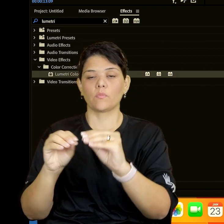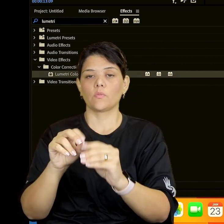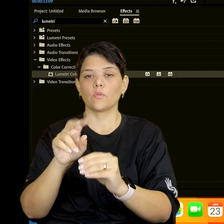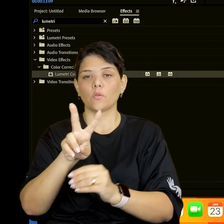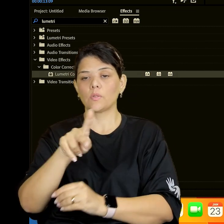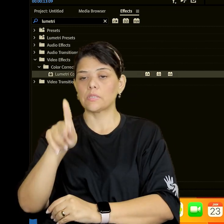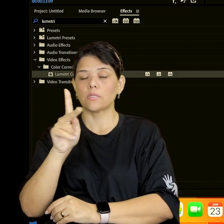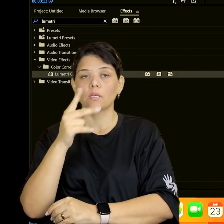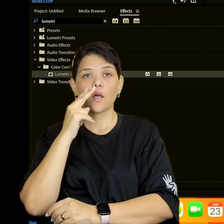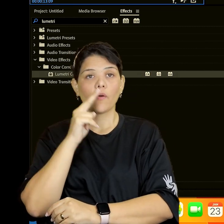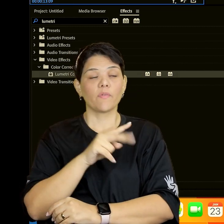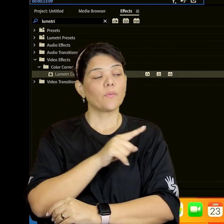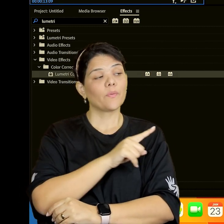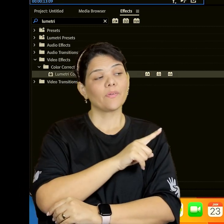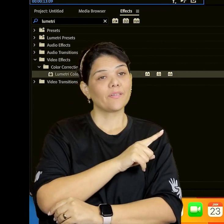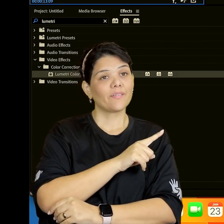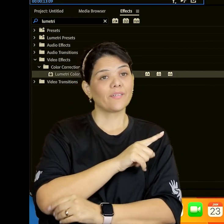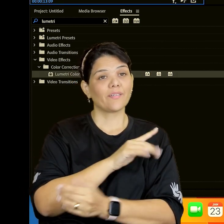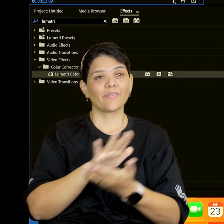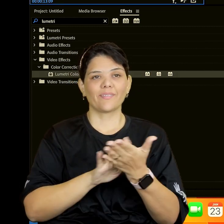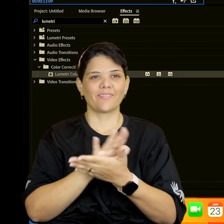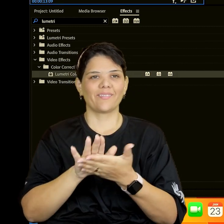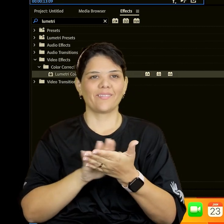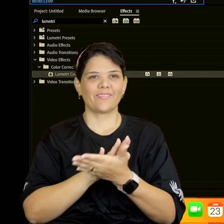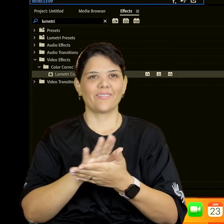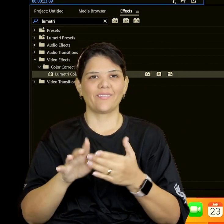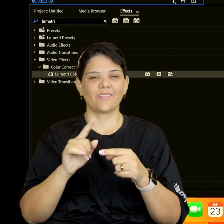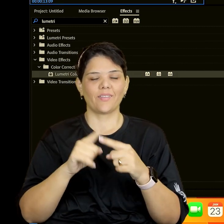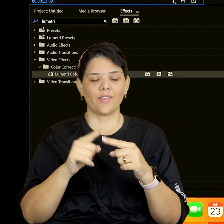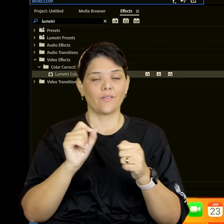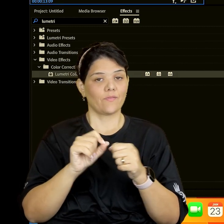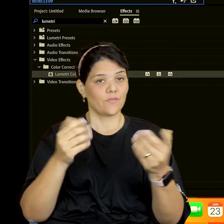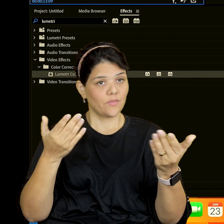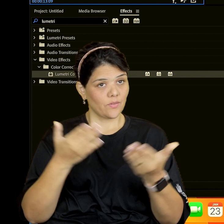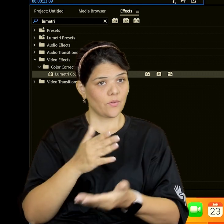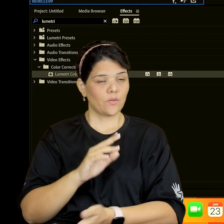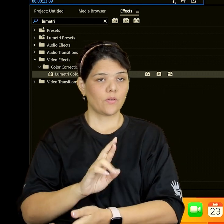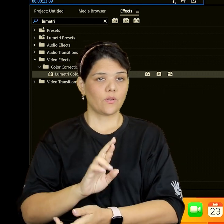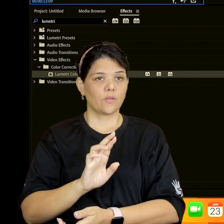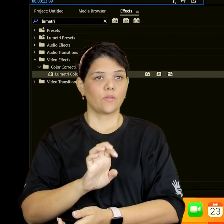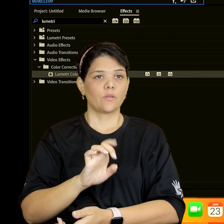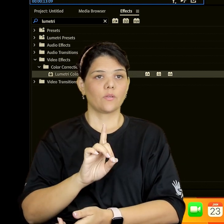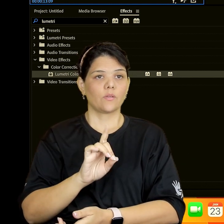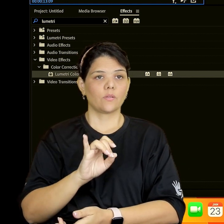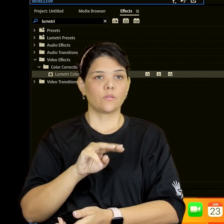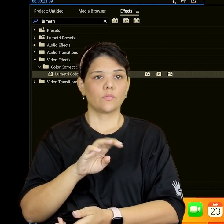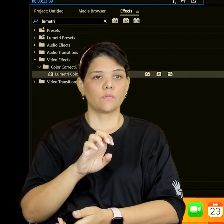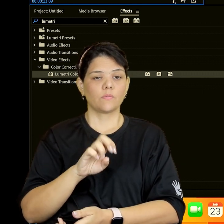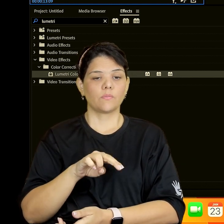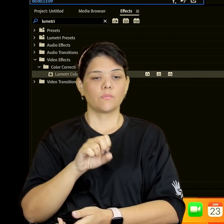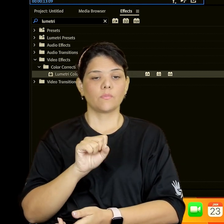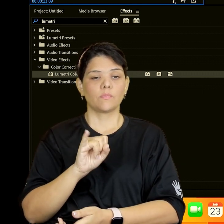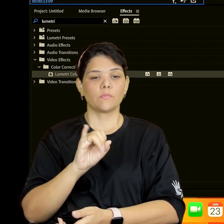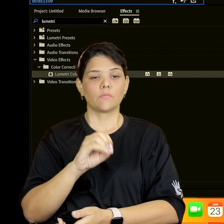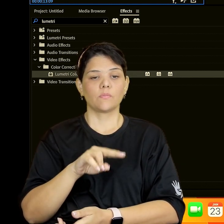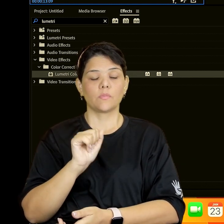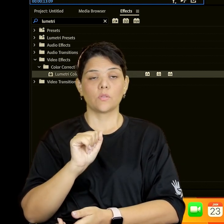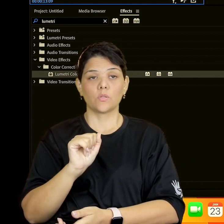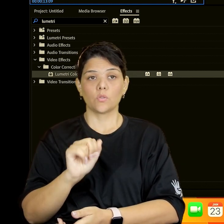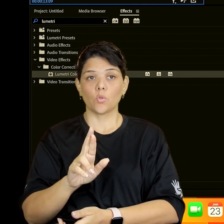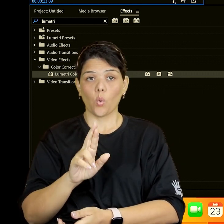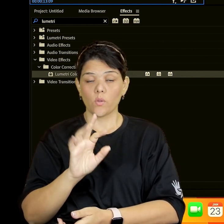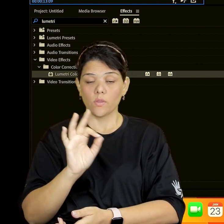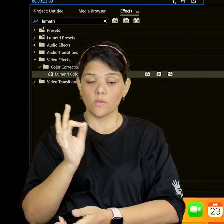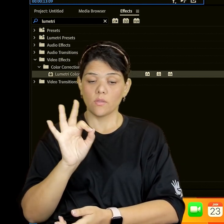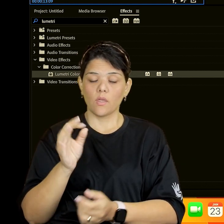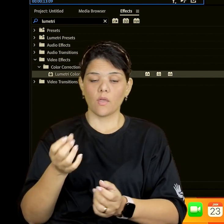vê. Nada. Então eu redimensiono ele para ele voltar para o tamanho para o formato certo,